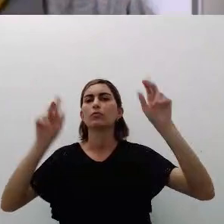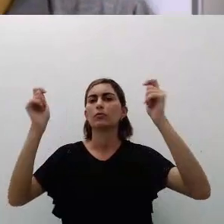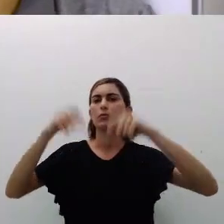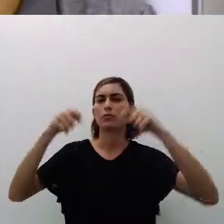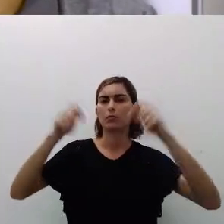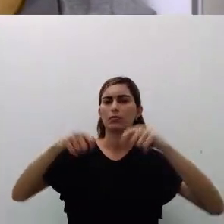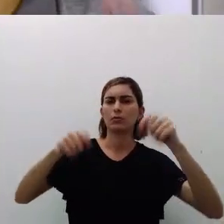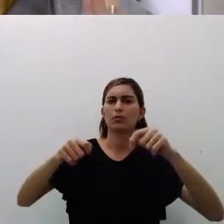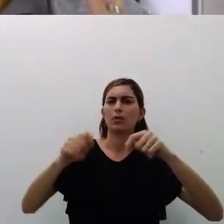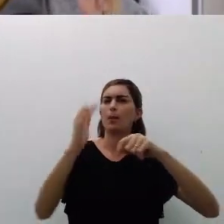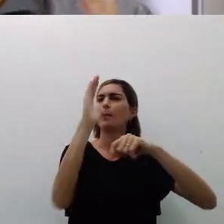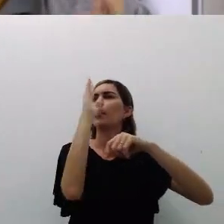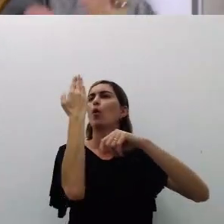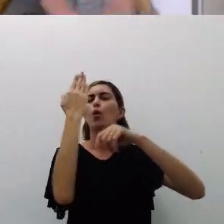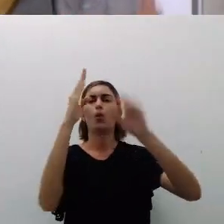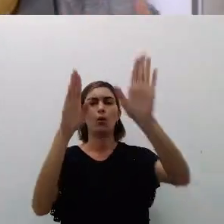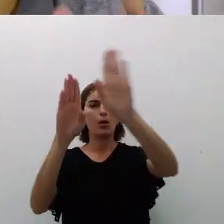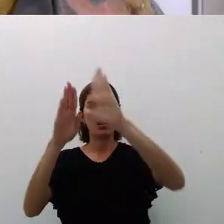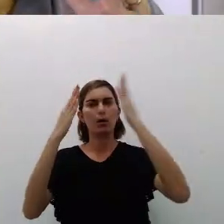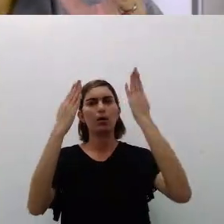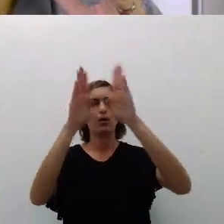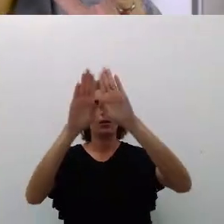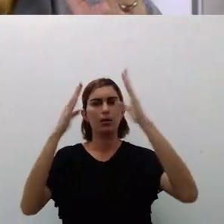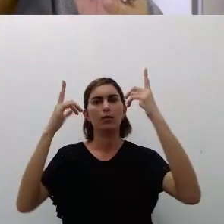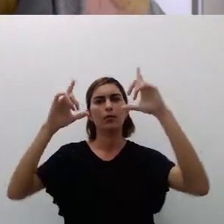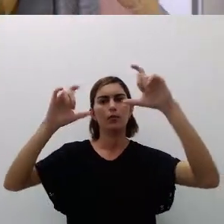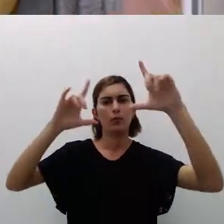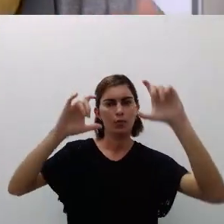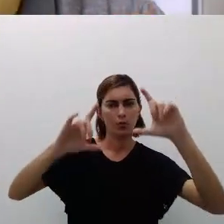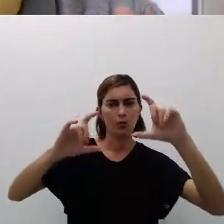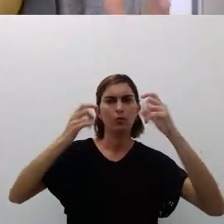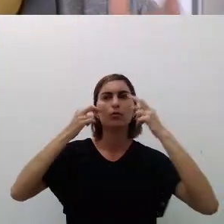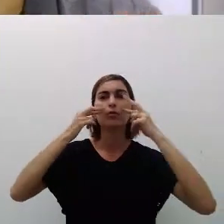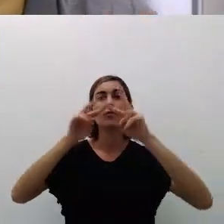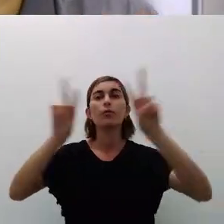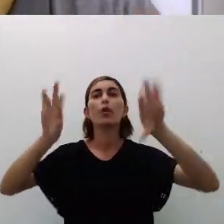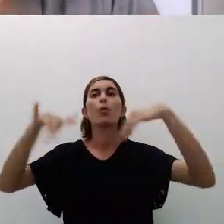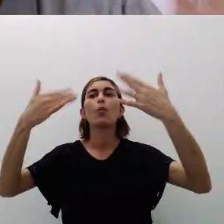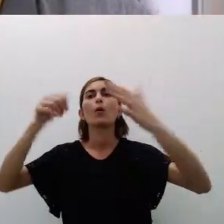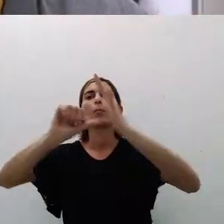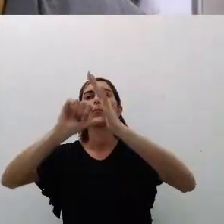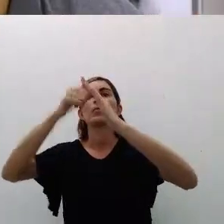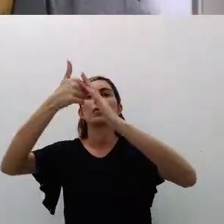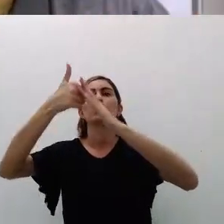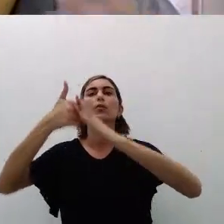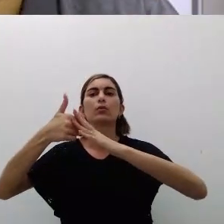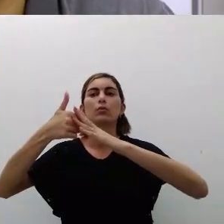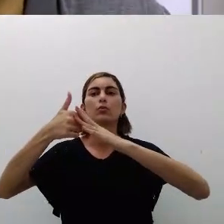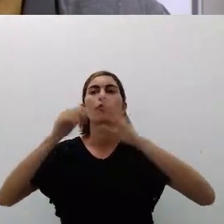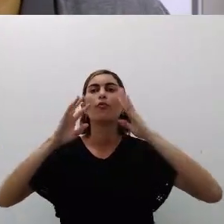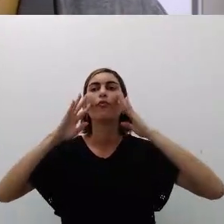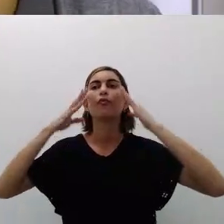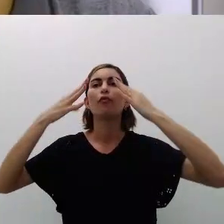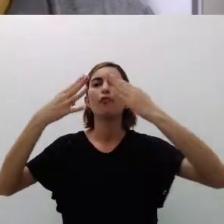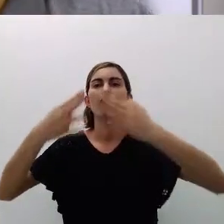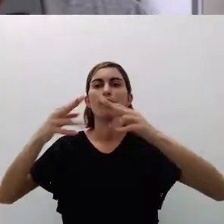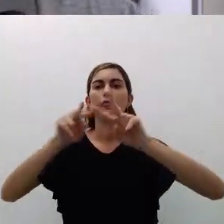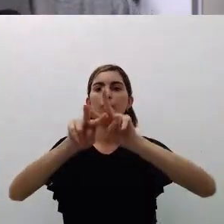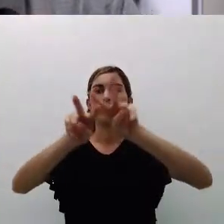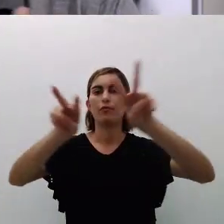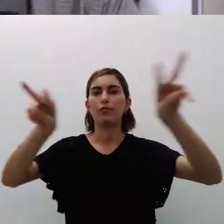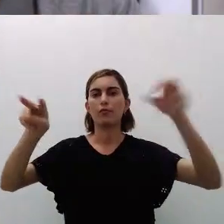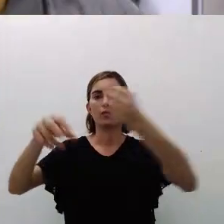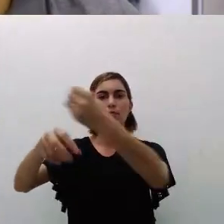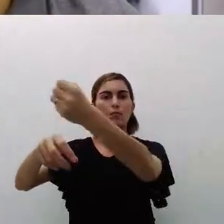tira uma outra foto e vê qual o primeiro foco de visão ao abrir a porta, ao entrar no ambiente,